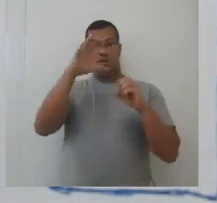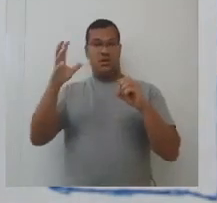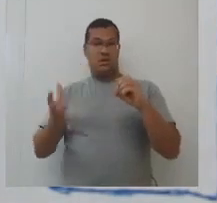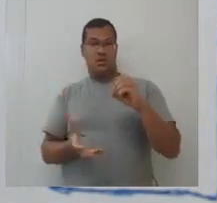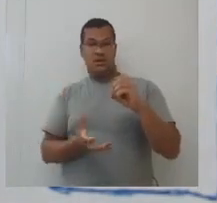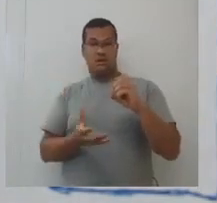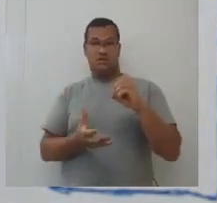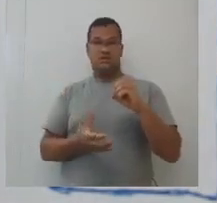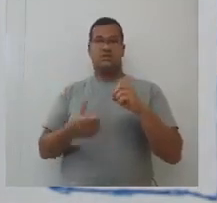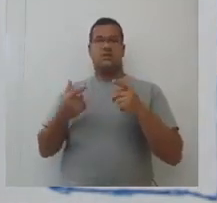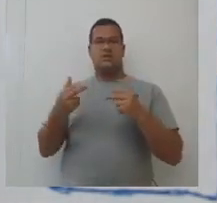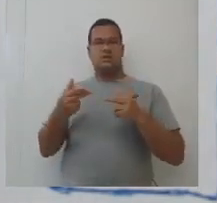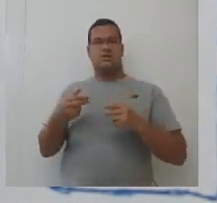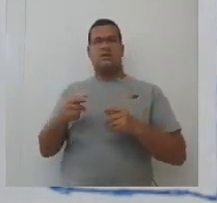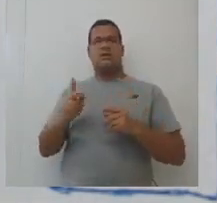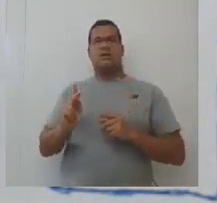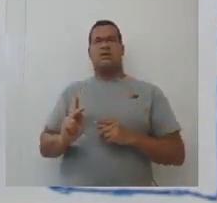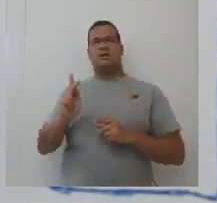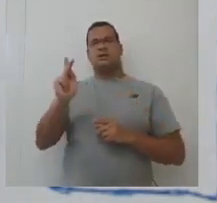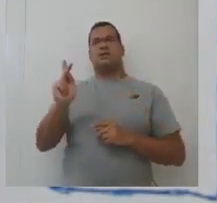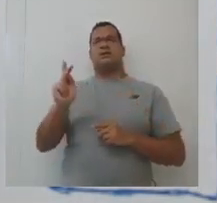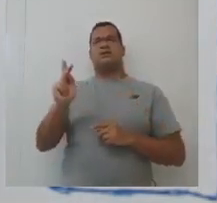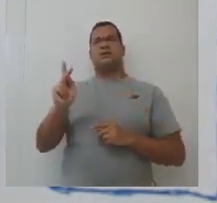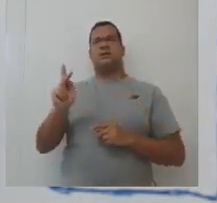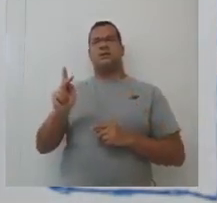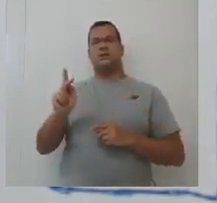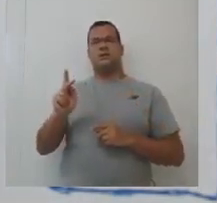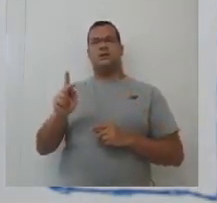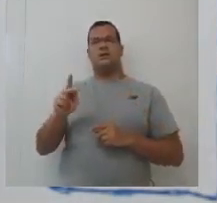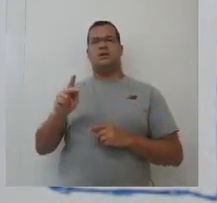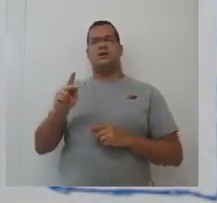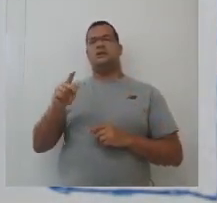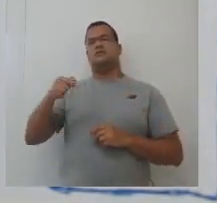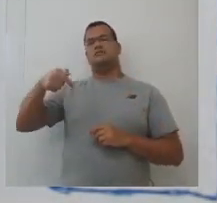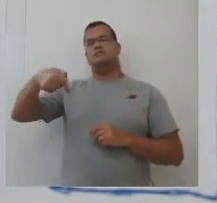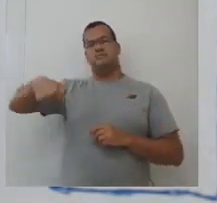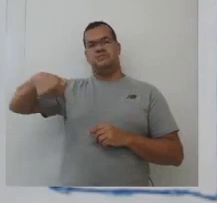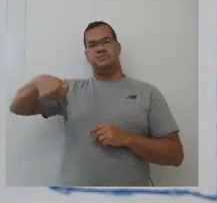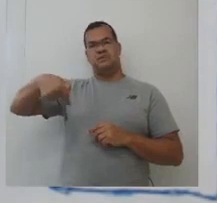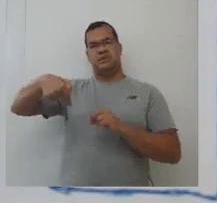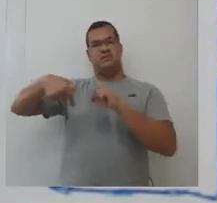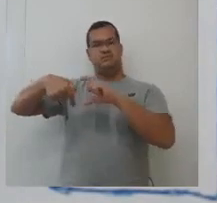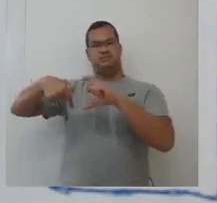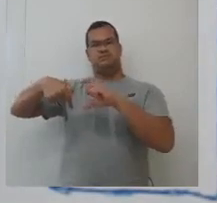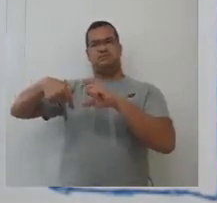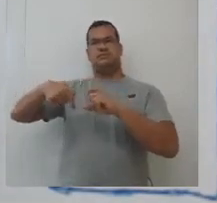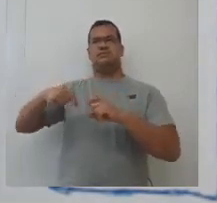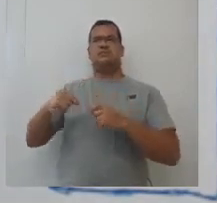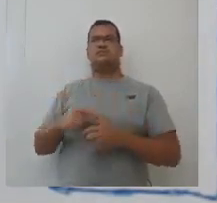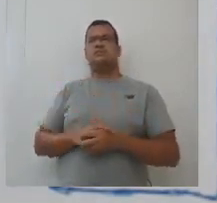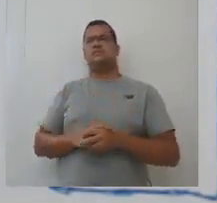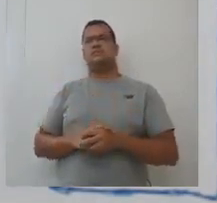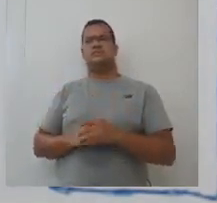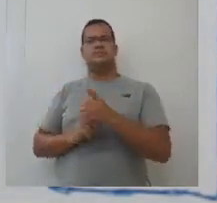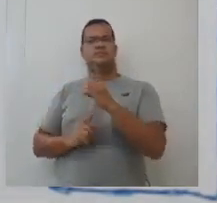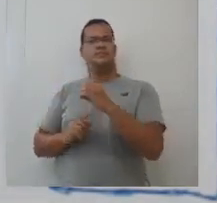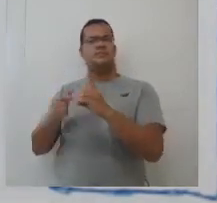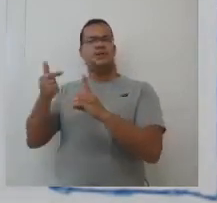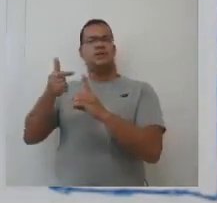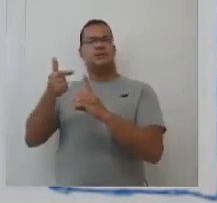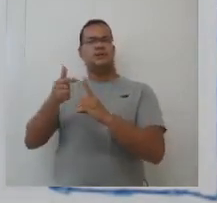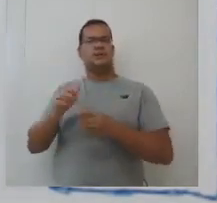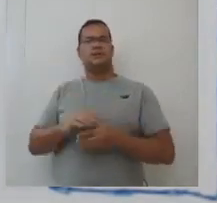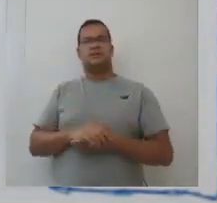a K, Q sobre D elevado ao quadrado. De uma carga